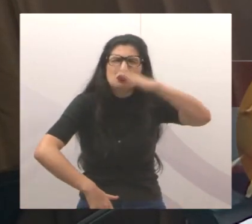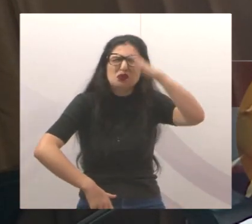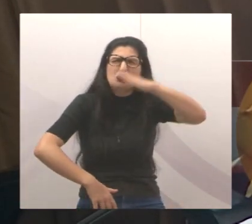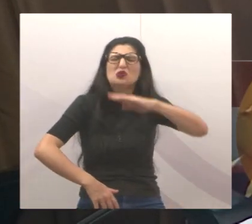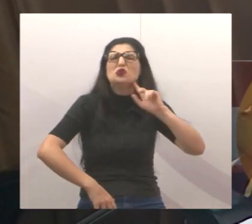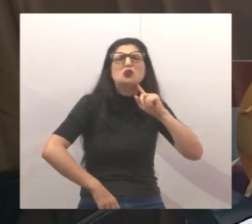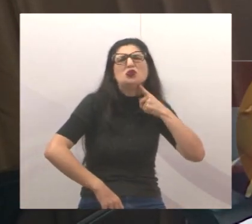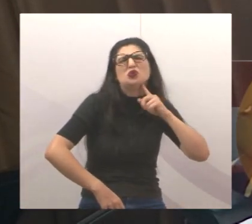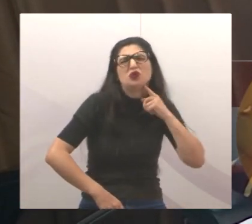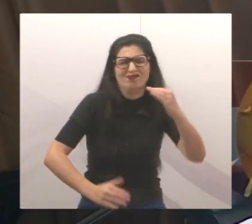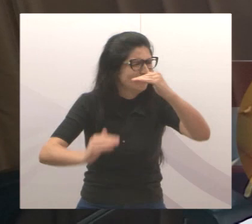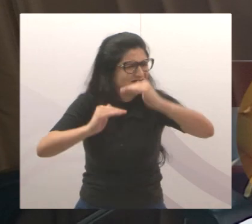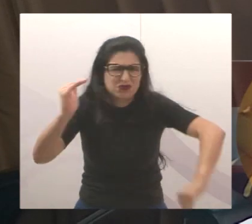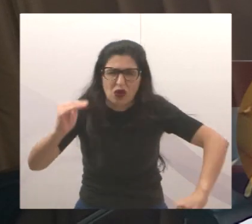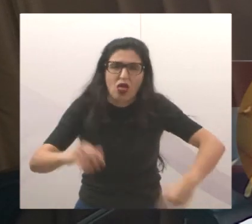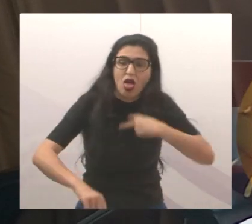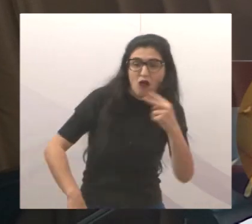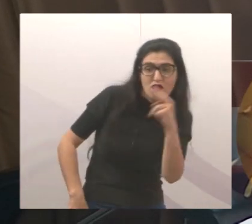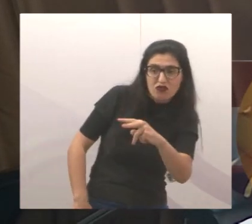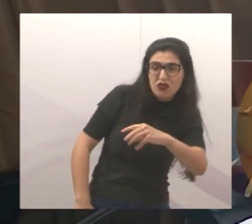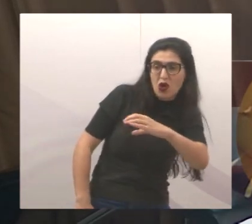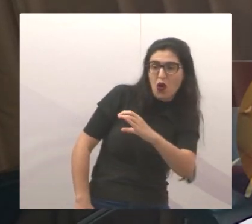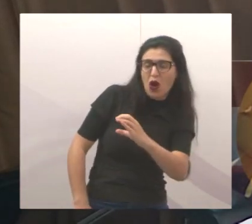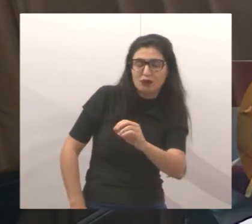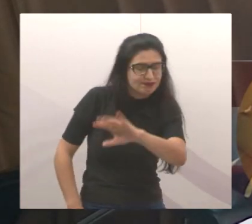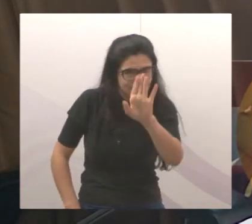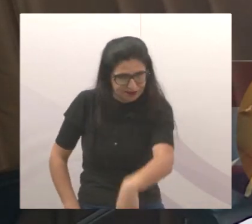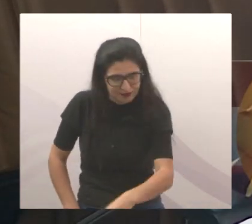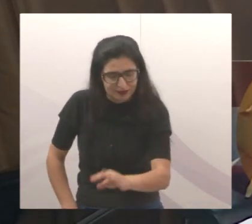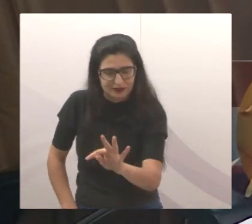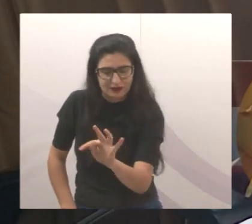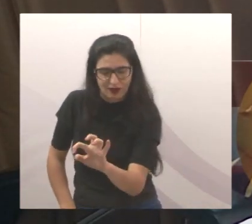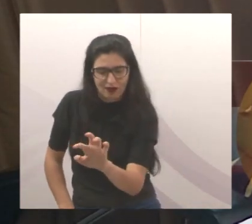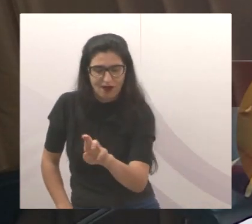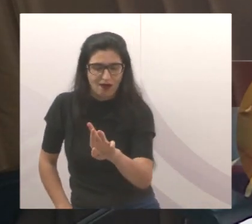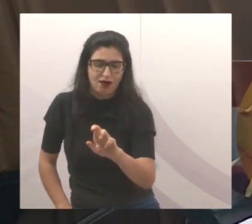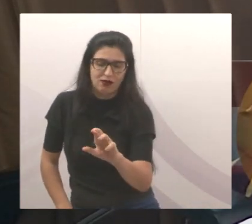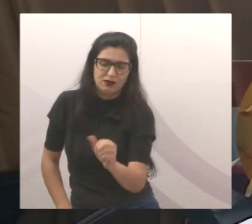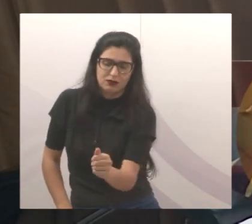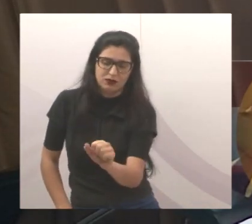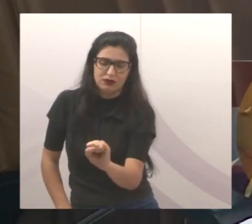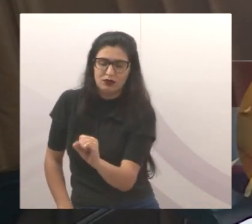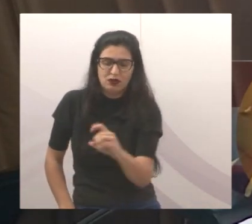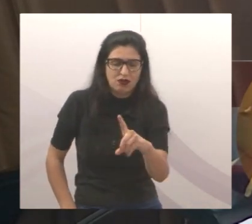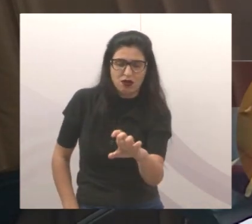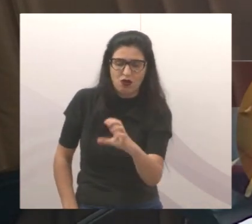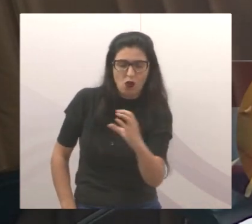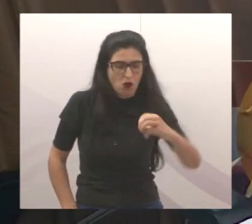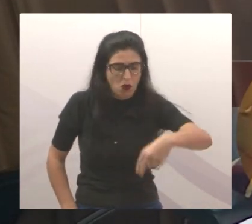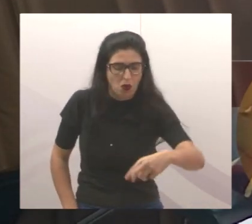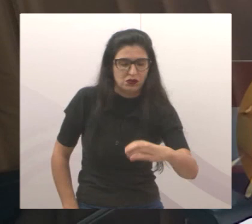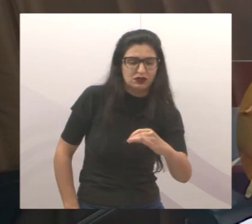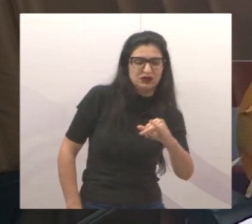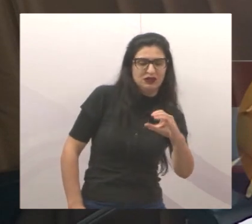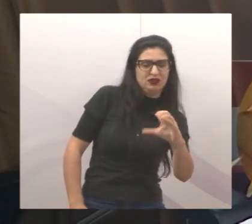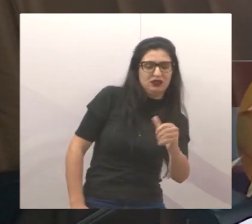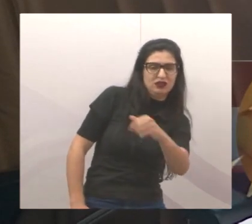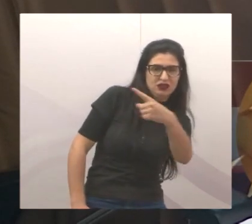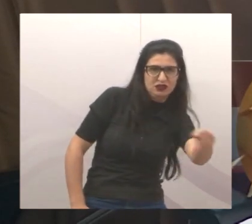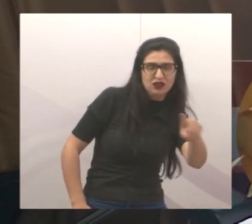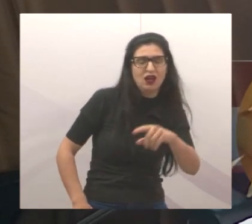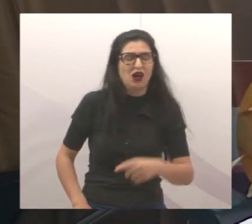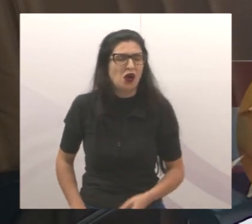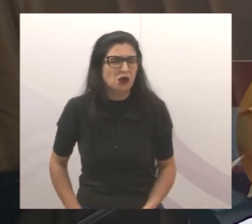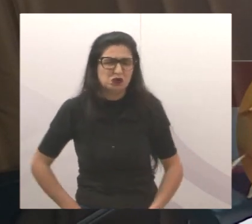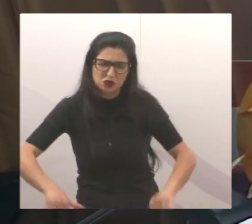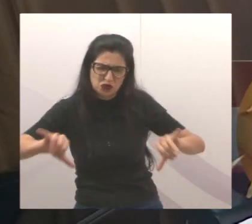da Conceição, esgoto a céu aberto é pior. Então eu tenho certeza que essas famílias, elas não estão reclamando. E outra coisa, a